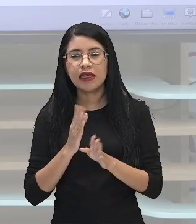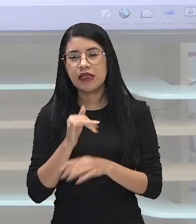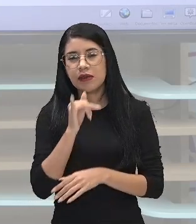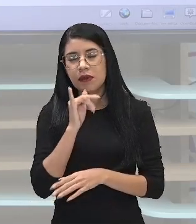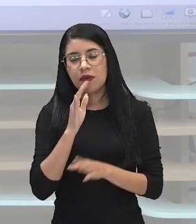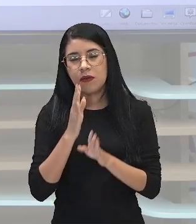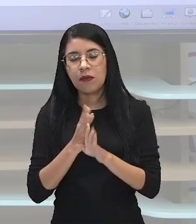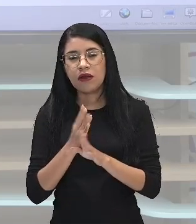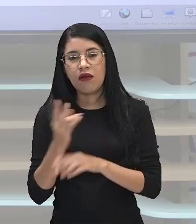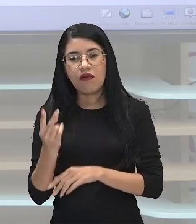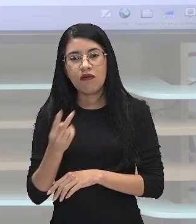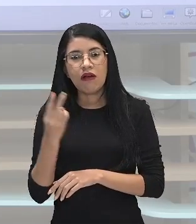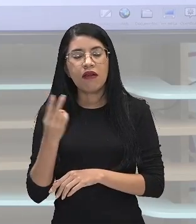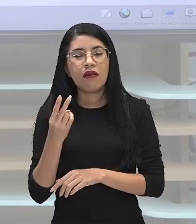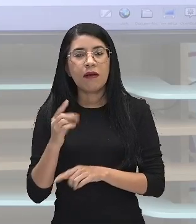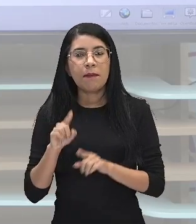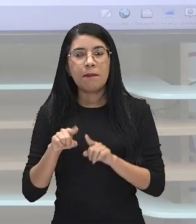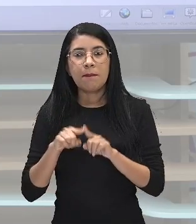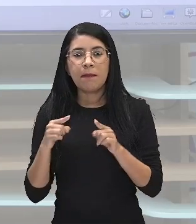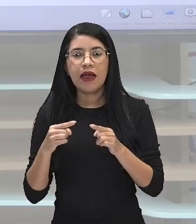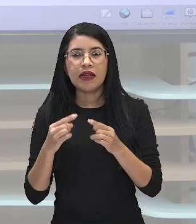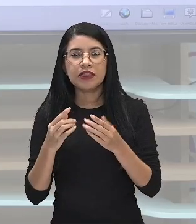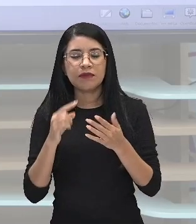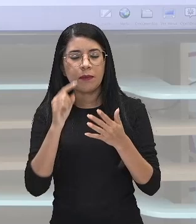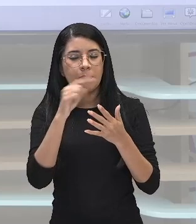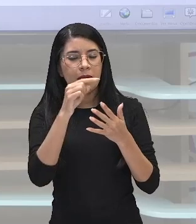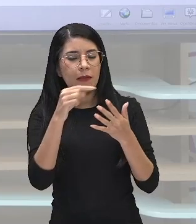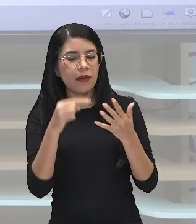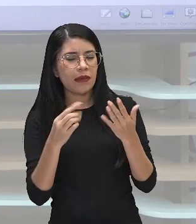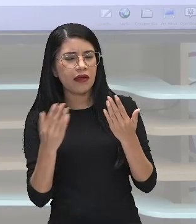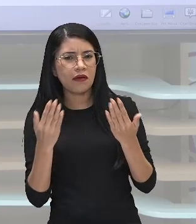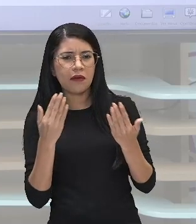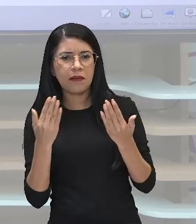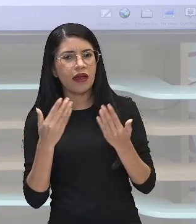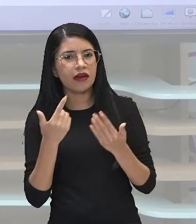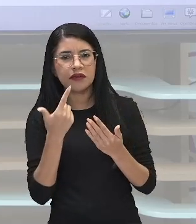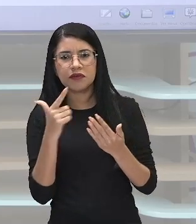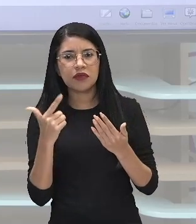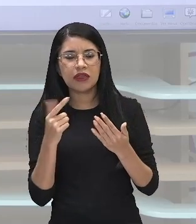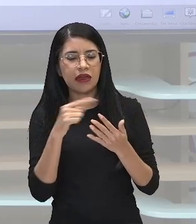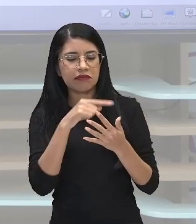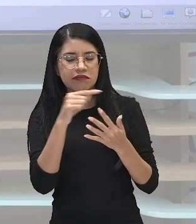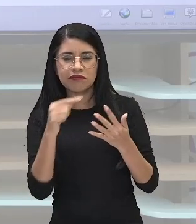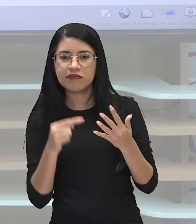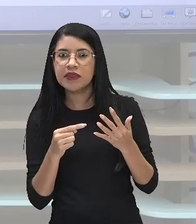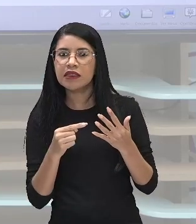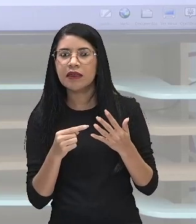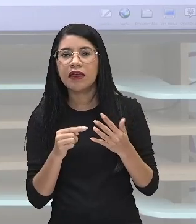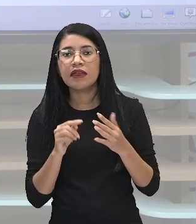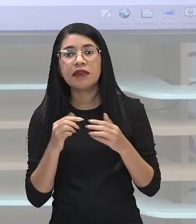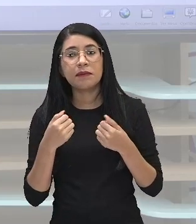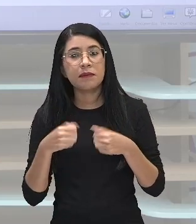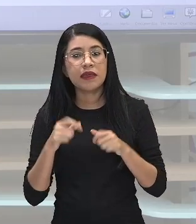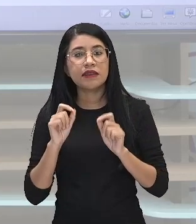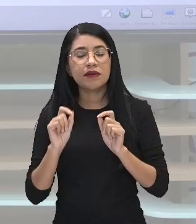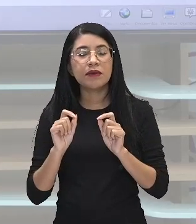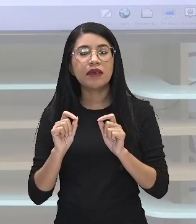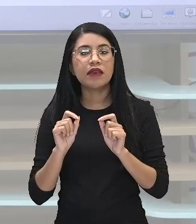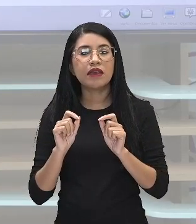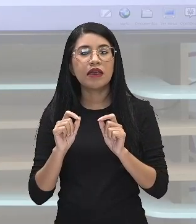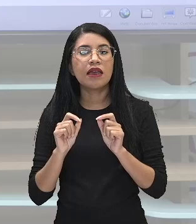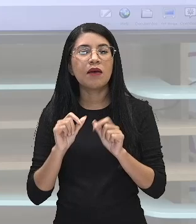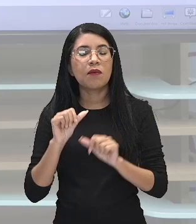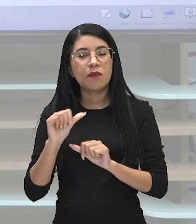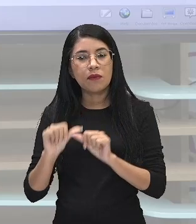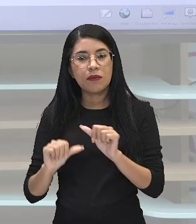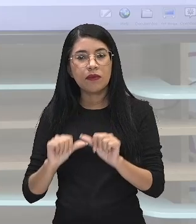esse resultado não bater, né? Não coincidir exatamente com o que tem nas alternativas aqui. Mas veja que a gente precisou fazer